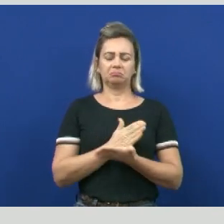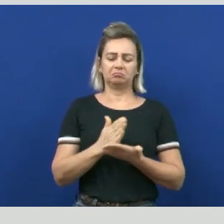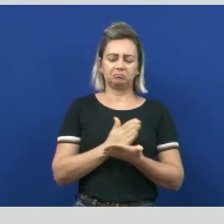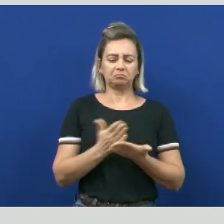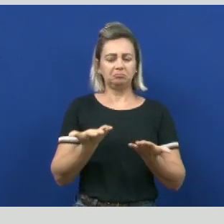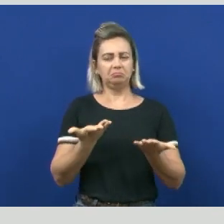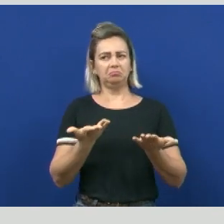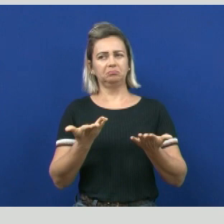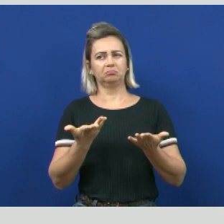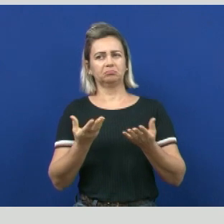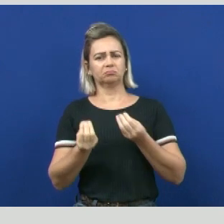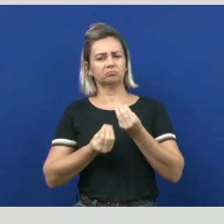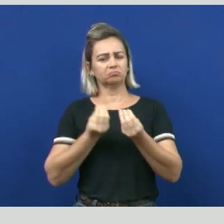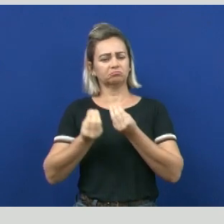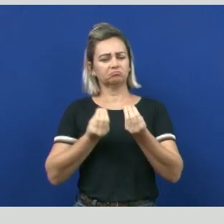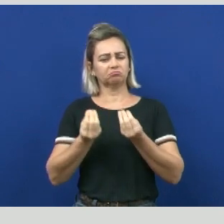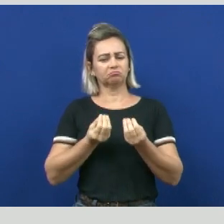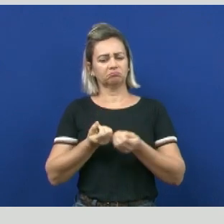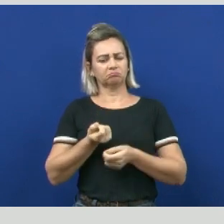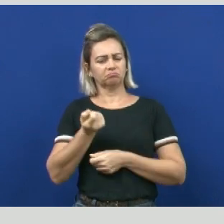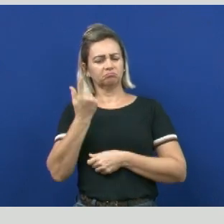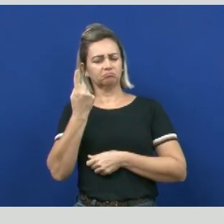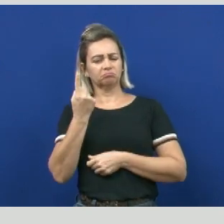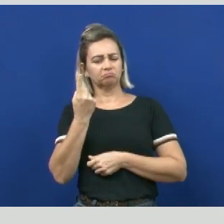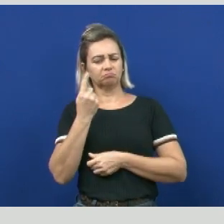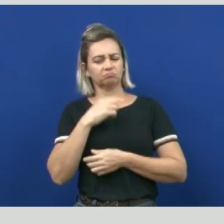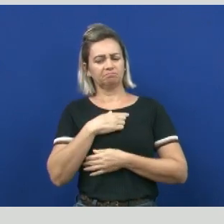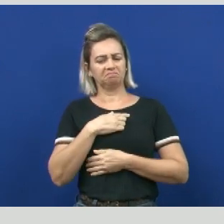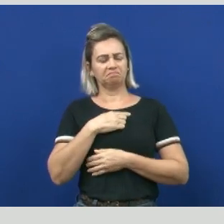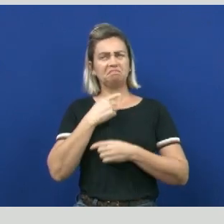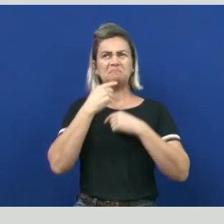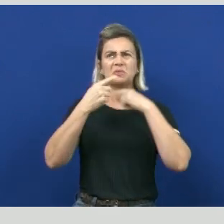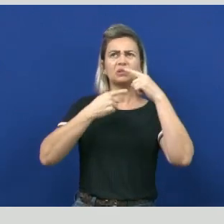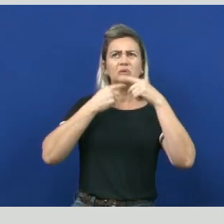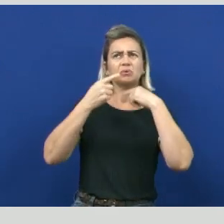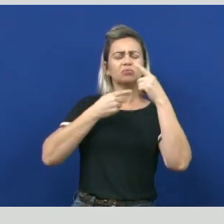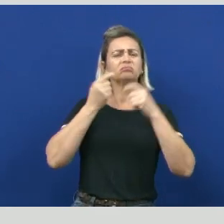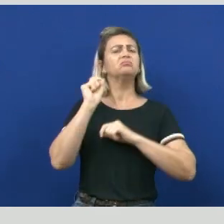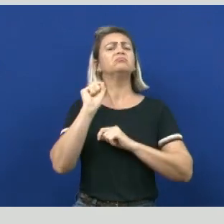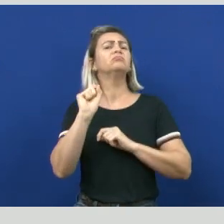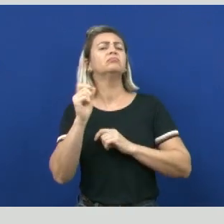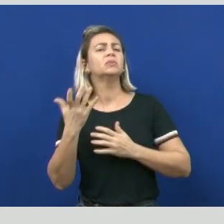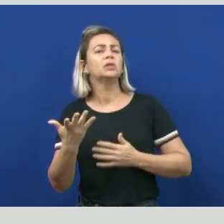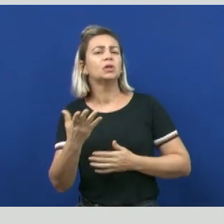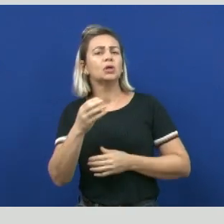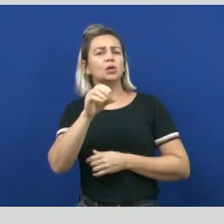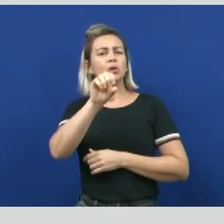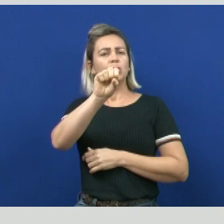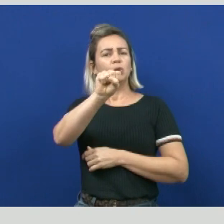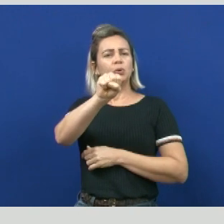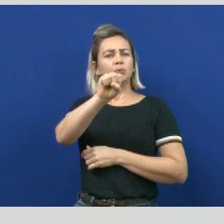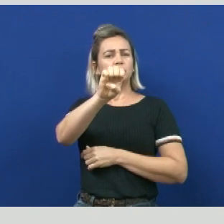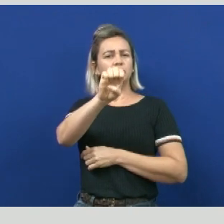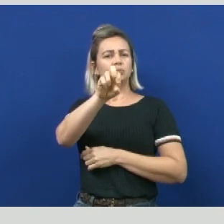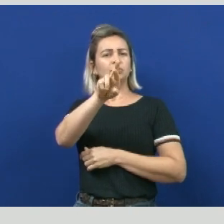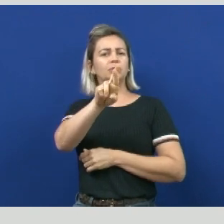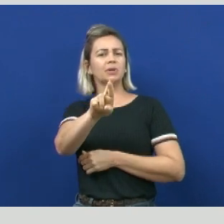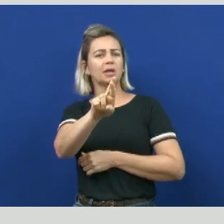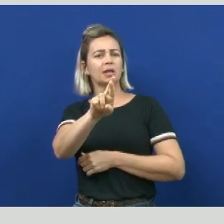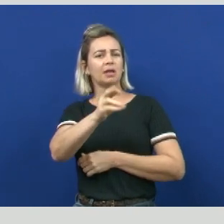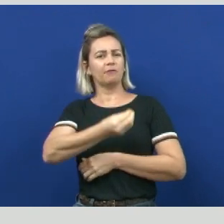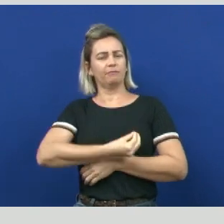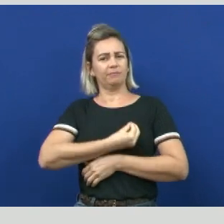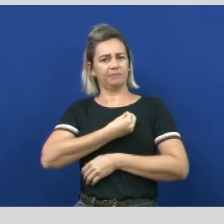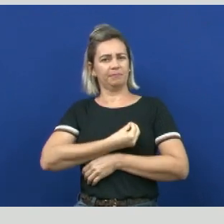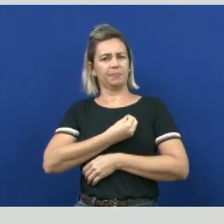você costuma associar a um ser vivo, você vai ficar com uma certa dúvida. Para isso, a gente tem aí algumas características,